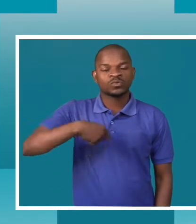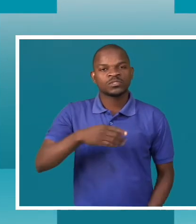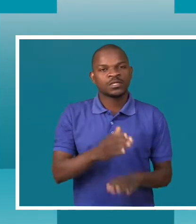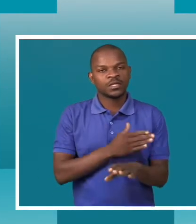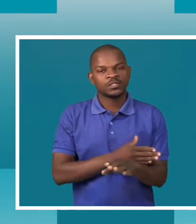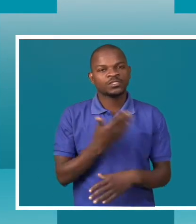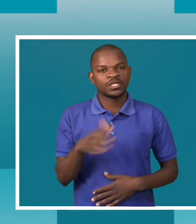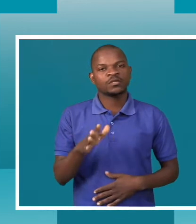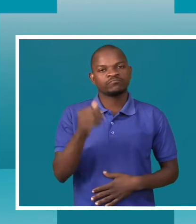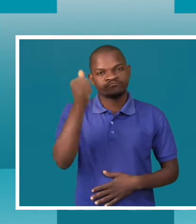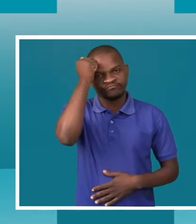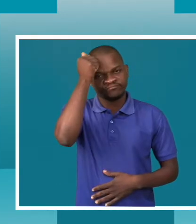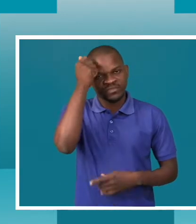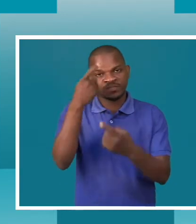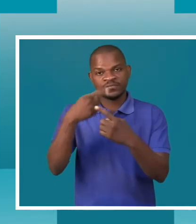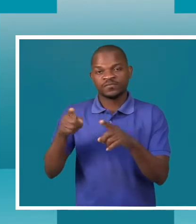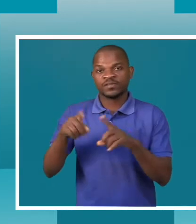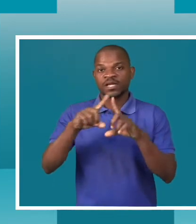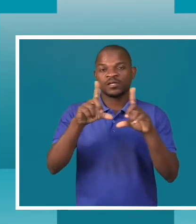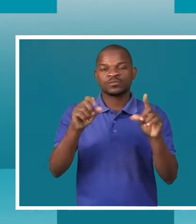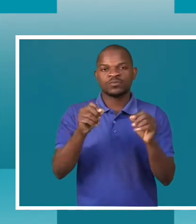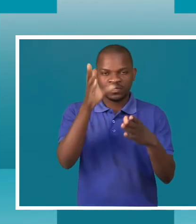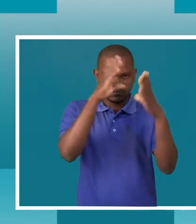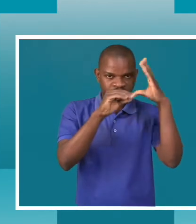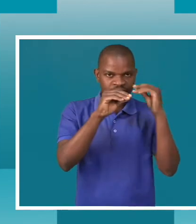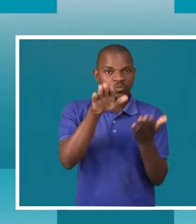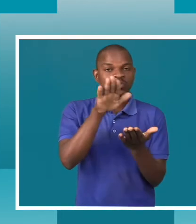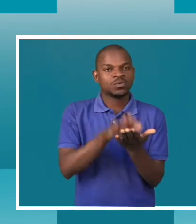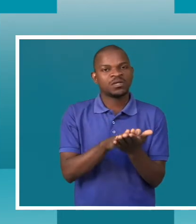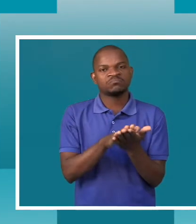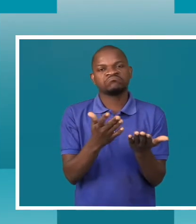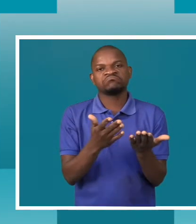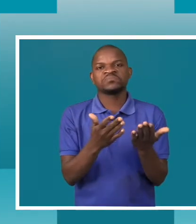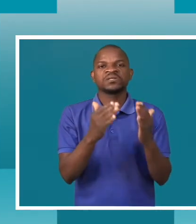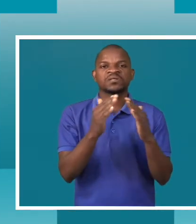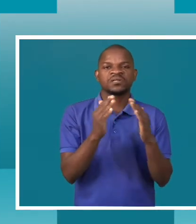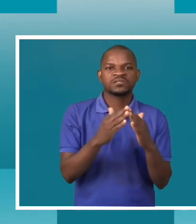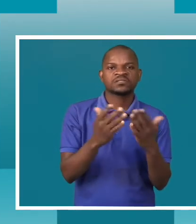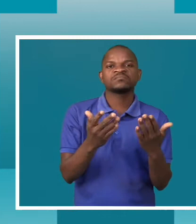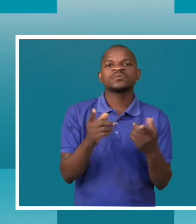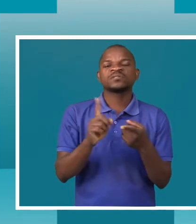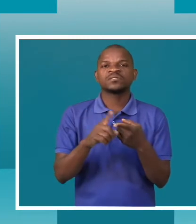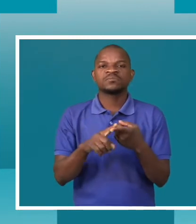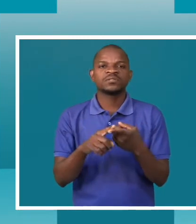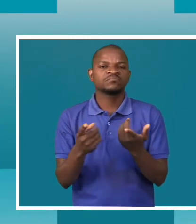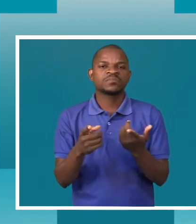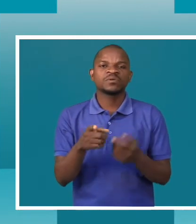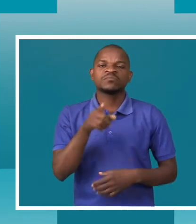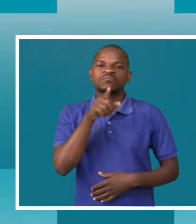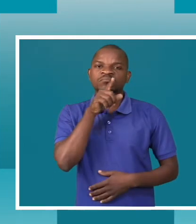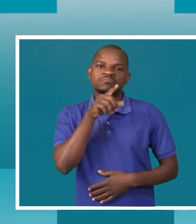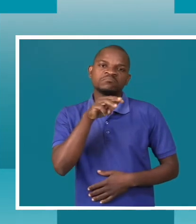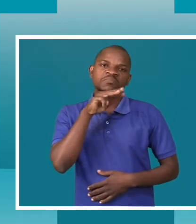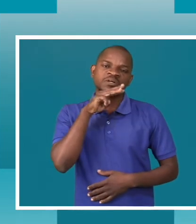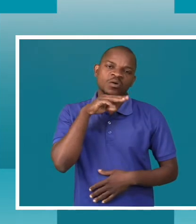alguns conhecimentos básicos, aqueles que recebemos por conta da vida prática e também por causa de alguns conhecimentos que nos são